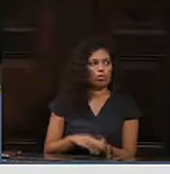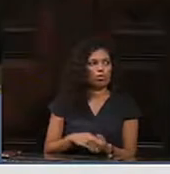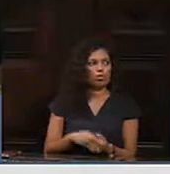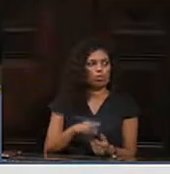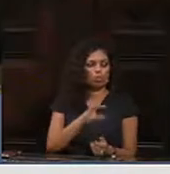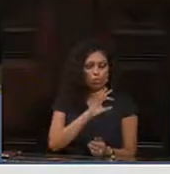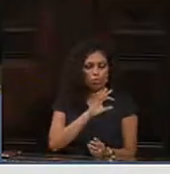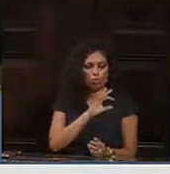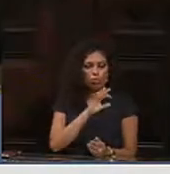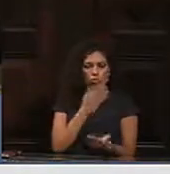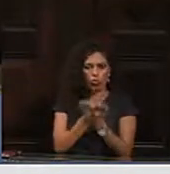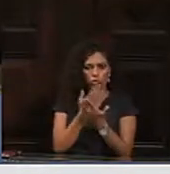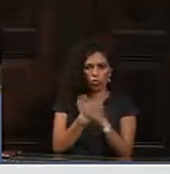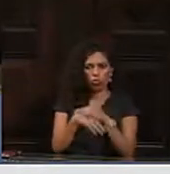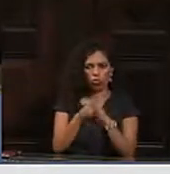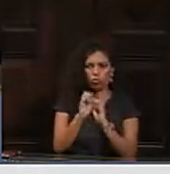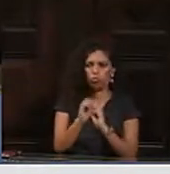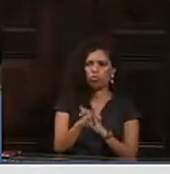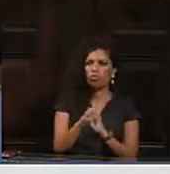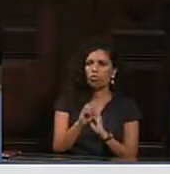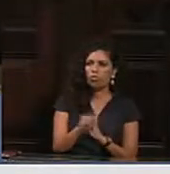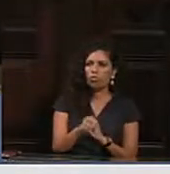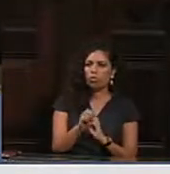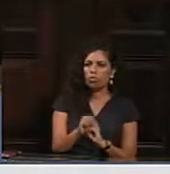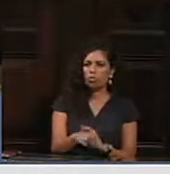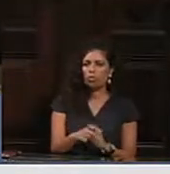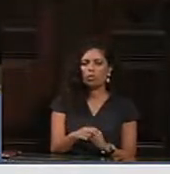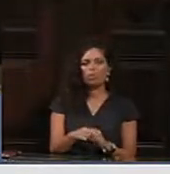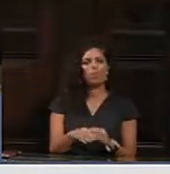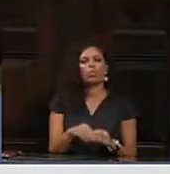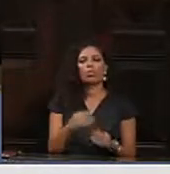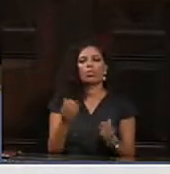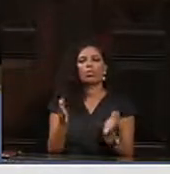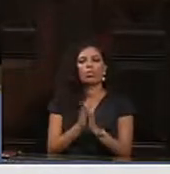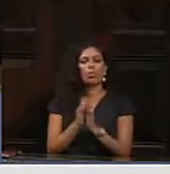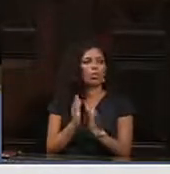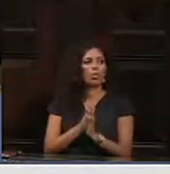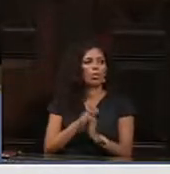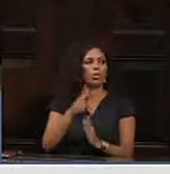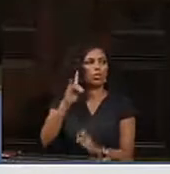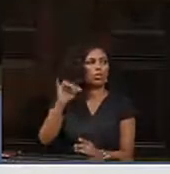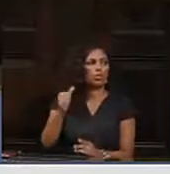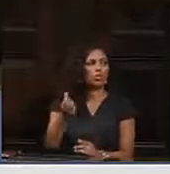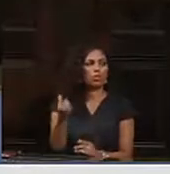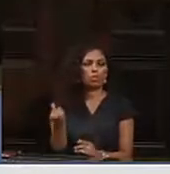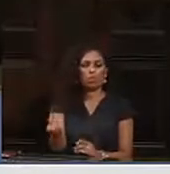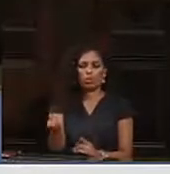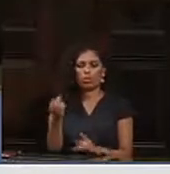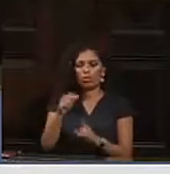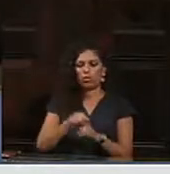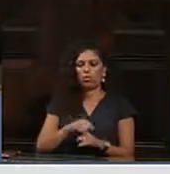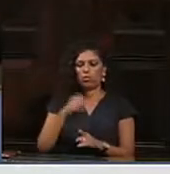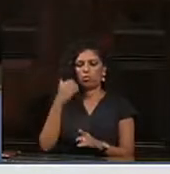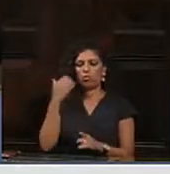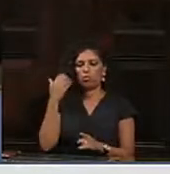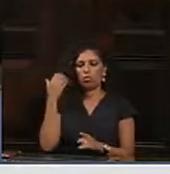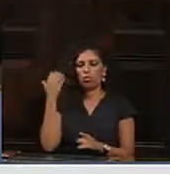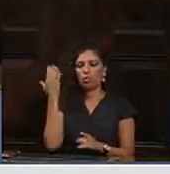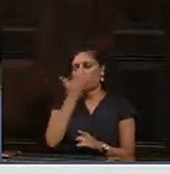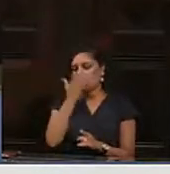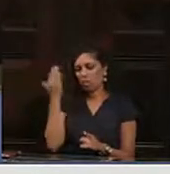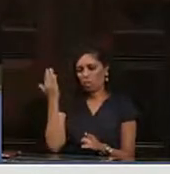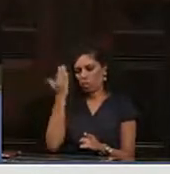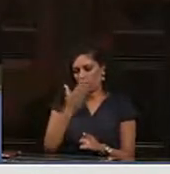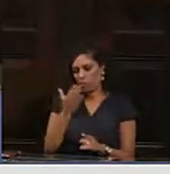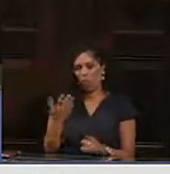que fez aniversário, se eu não me engano, foi no dia 6. Agora, acho que foi carnaval, mas teve um evento,